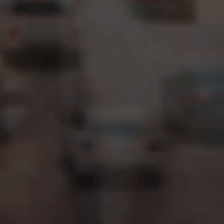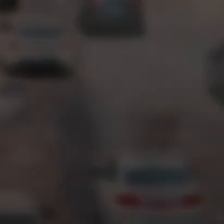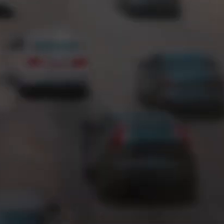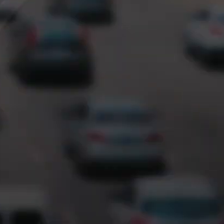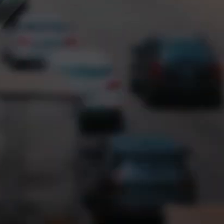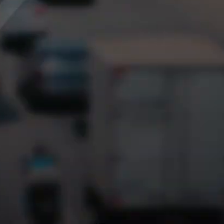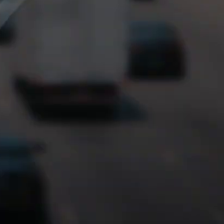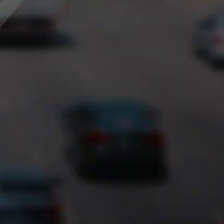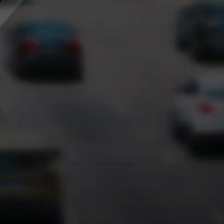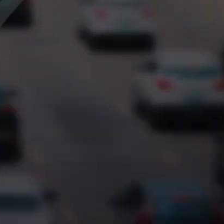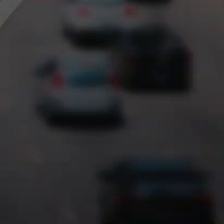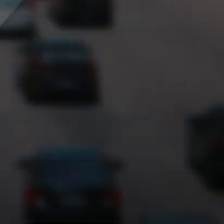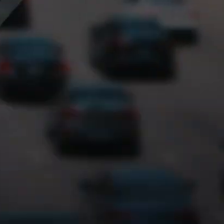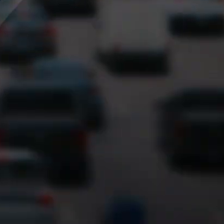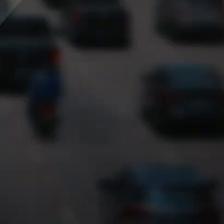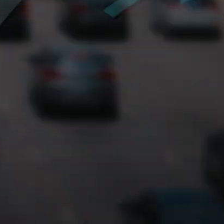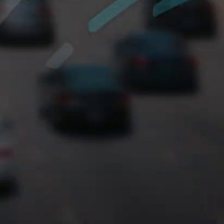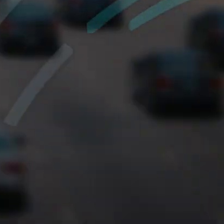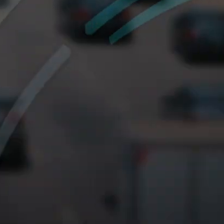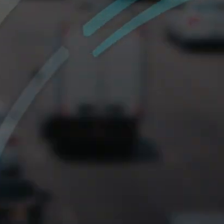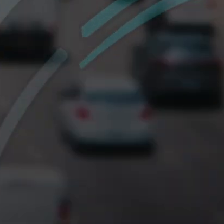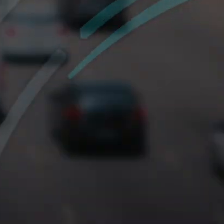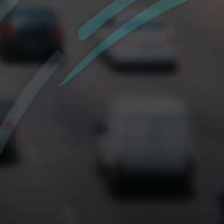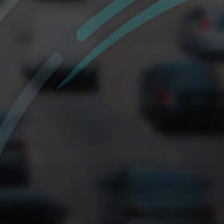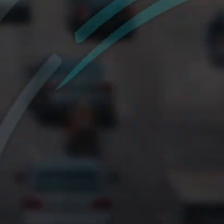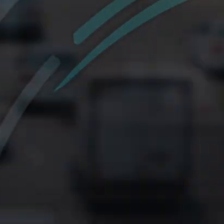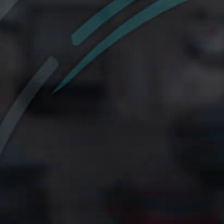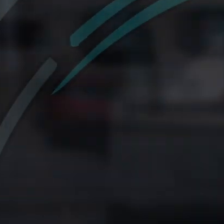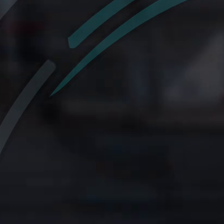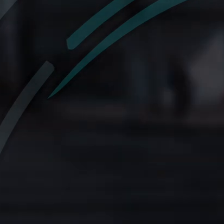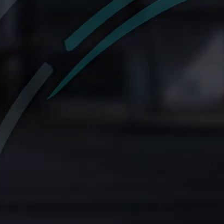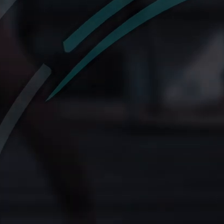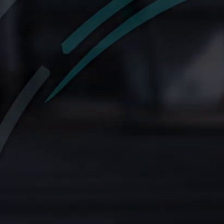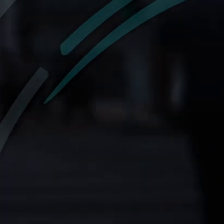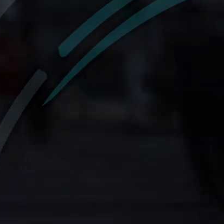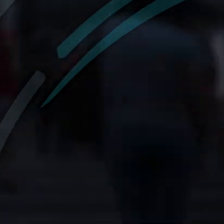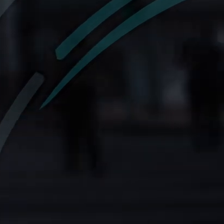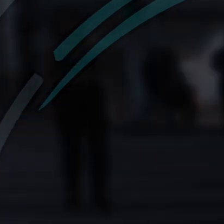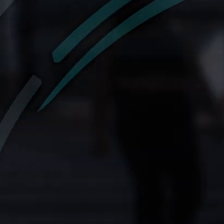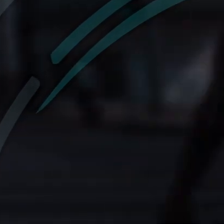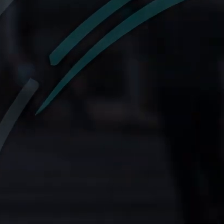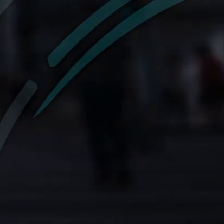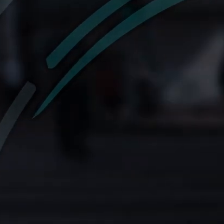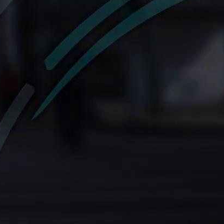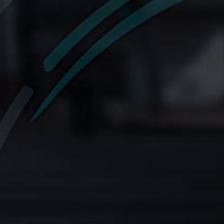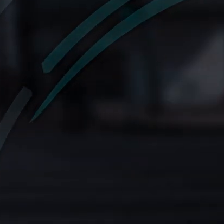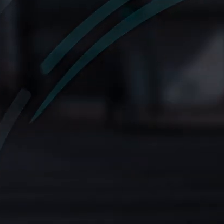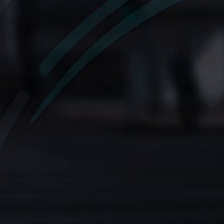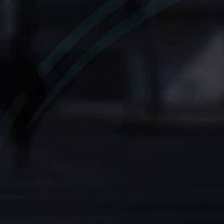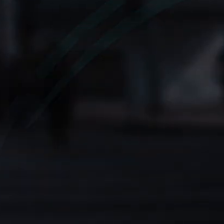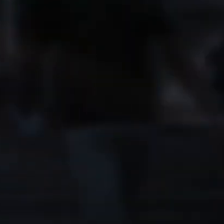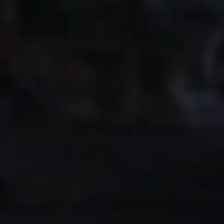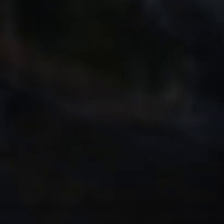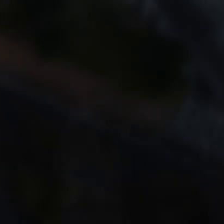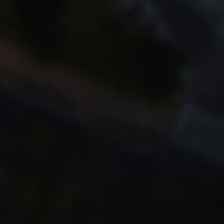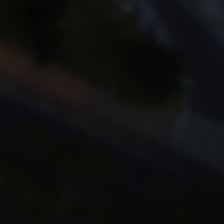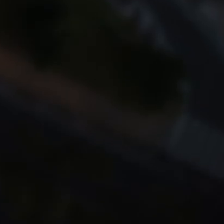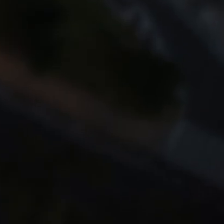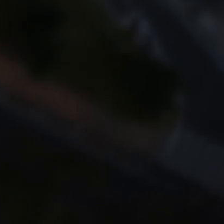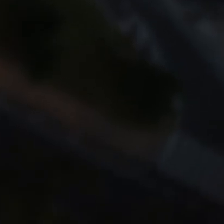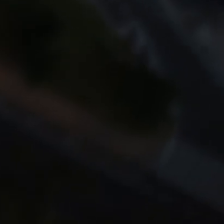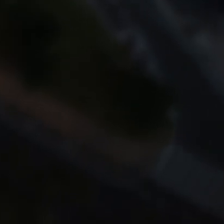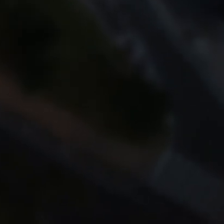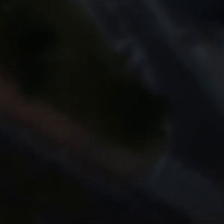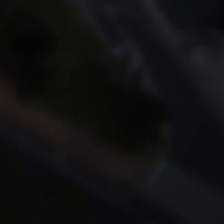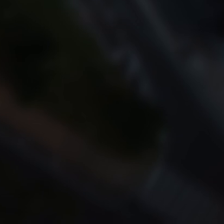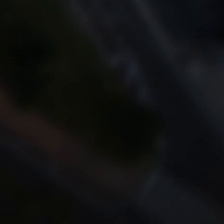sonora original: Rafael Tomás. Legendagem: Lucas Lazzarini. Intérpretes de Libras: Tiago Laubstein, Maurício